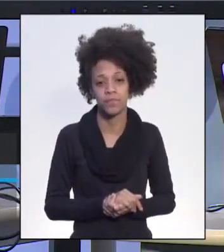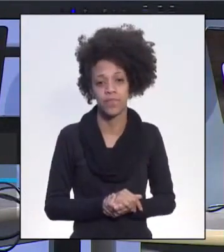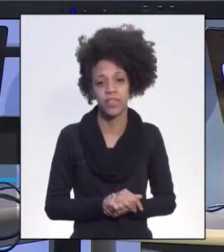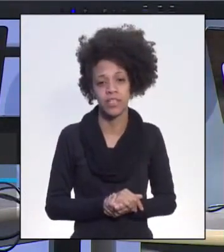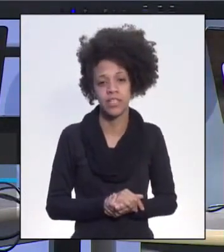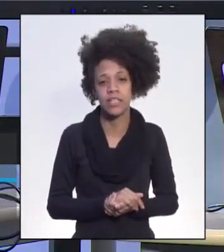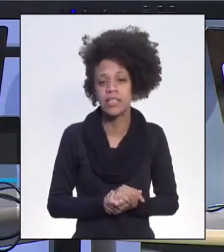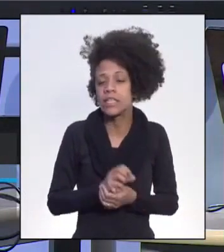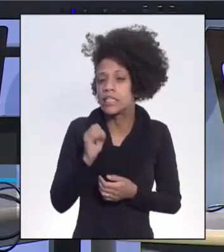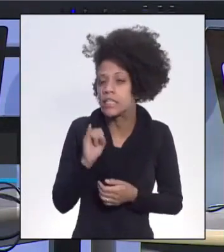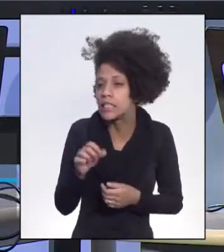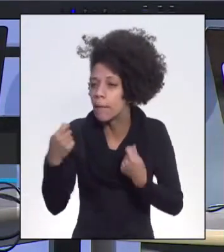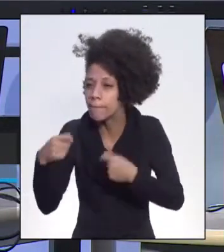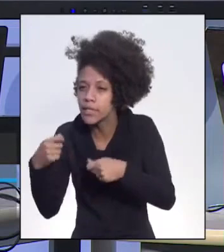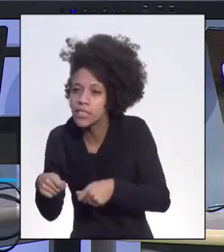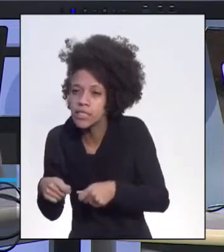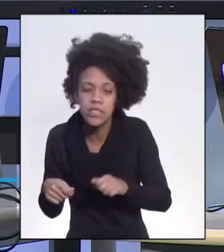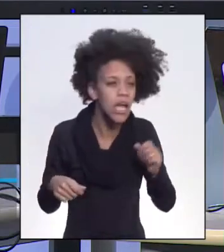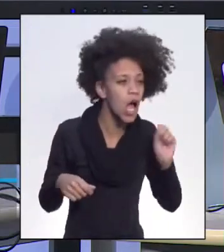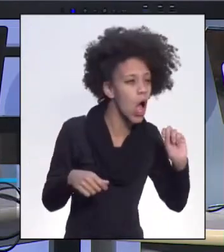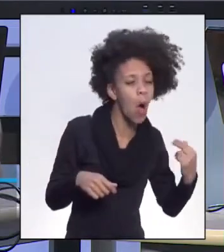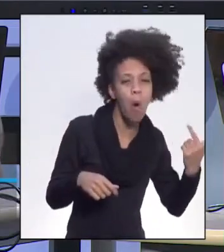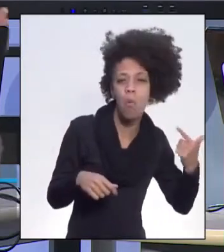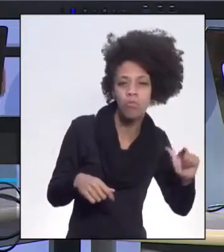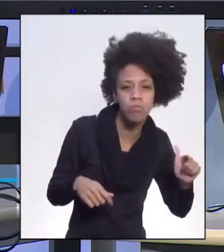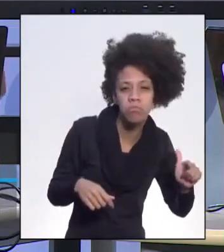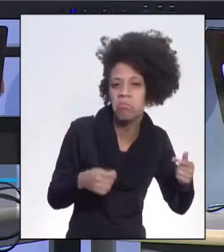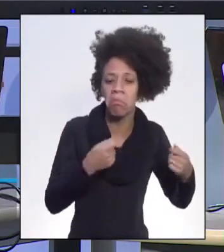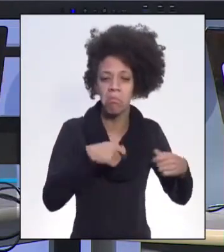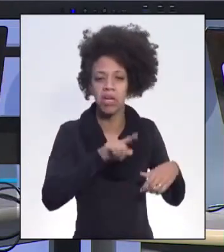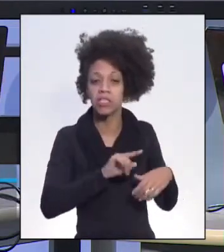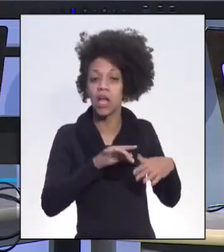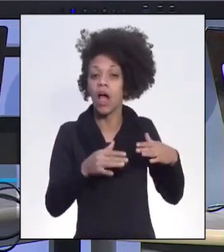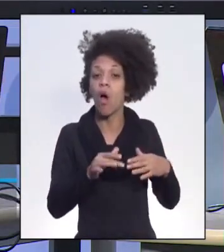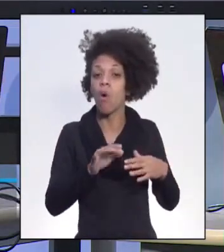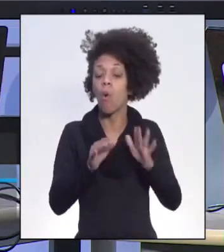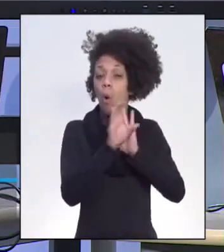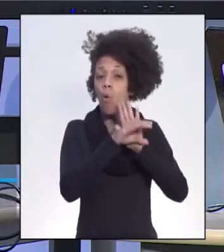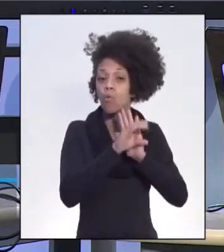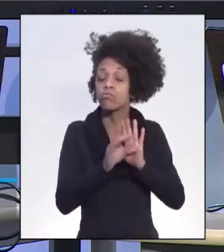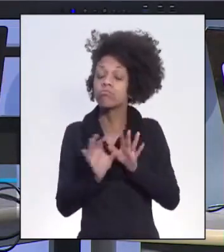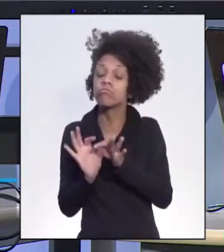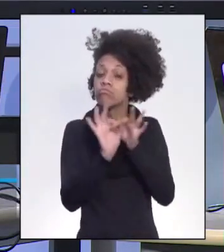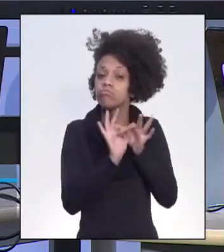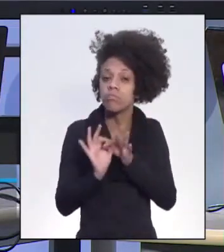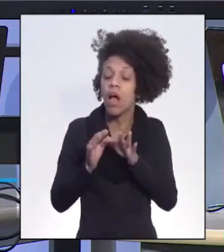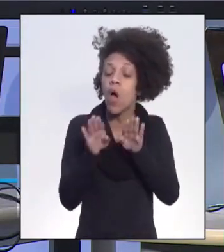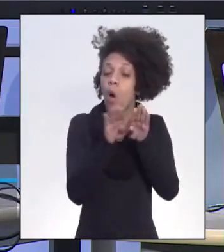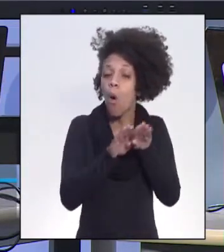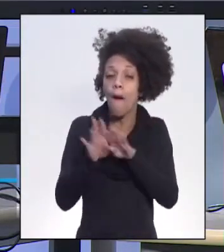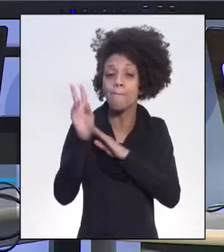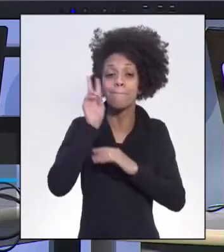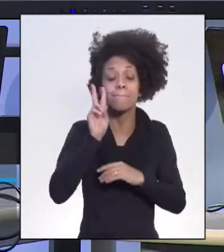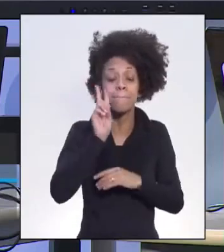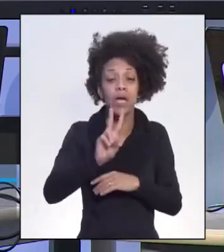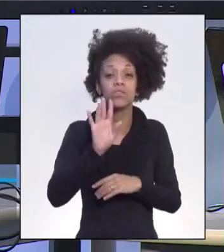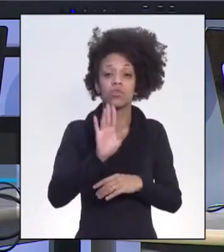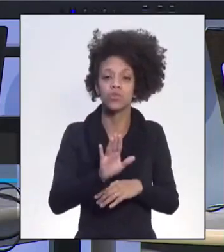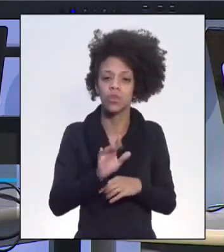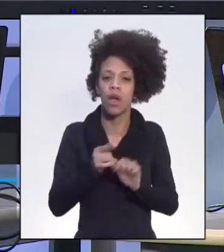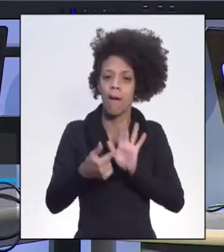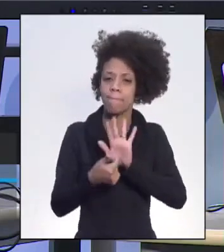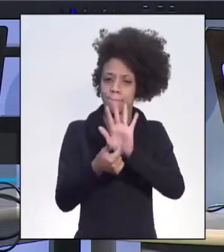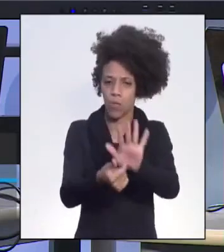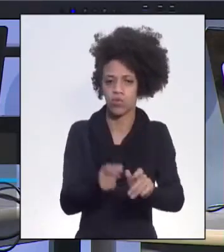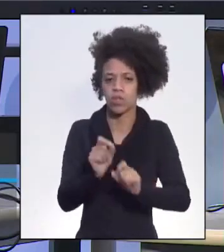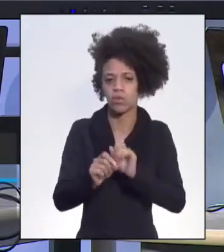nós devemos ou não ter movimento feminista diz respeito ao senso comum, mas a história ela